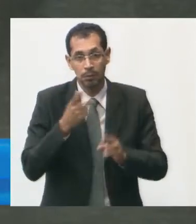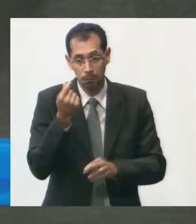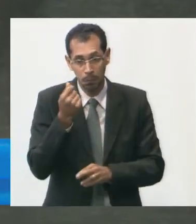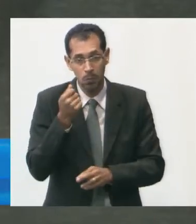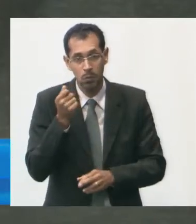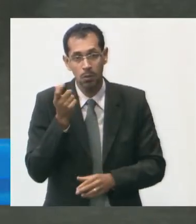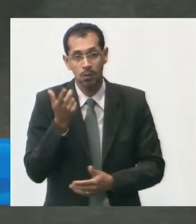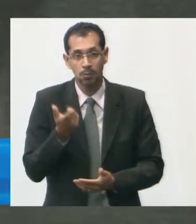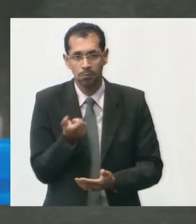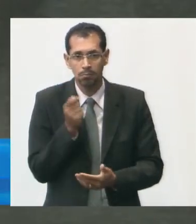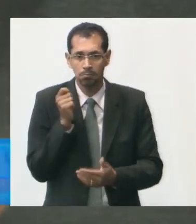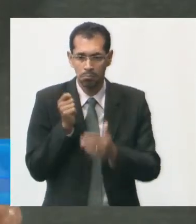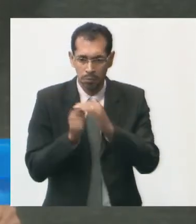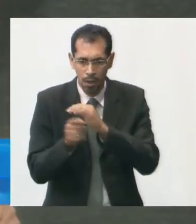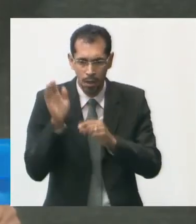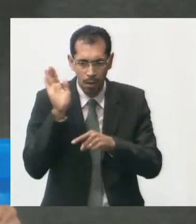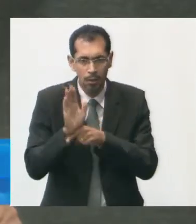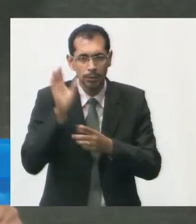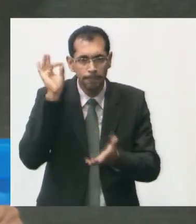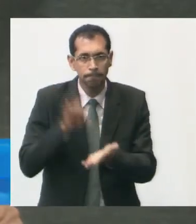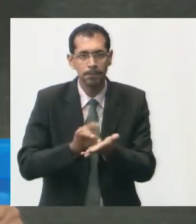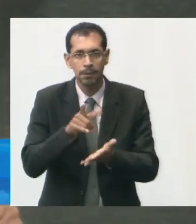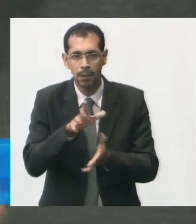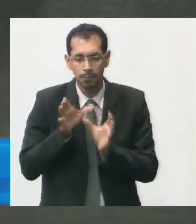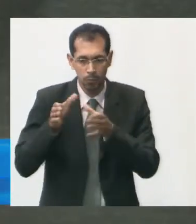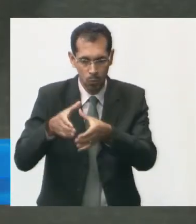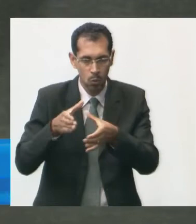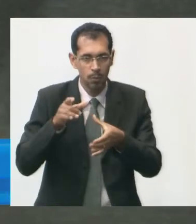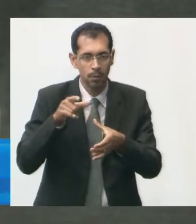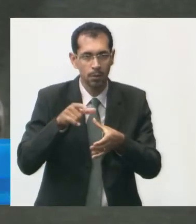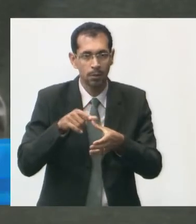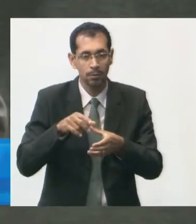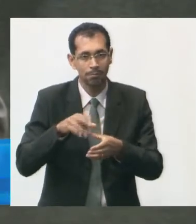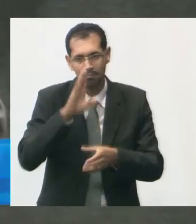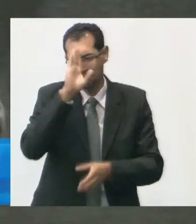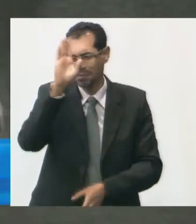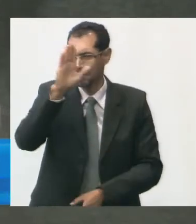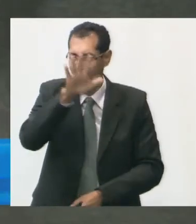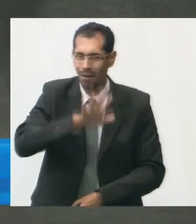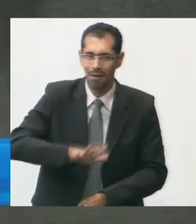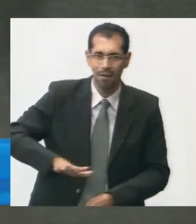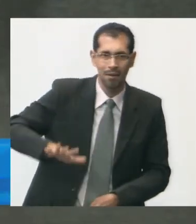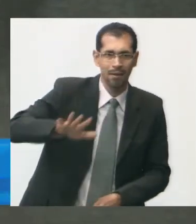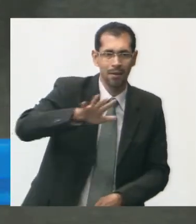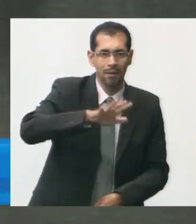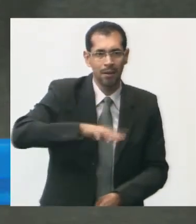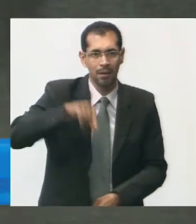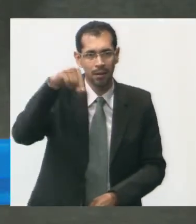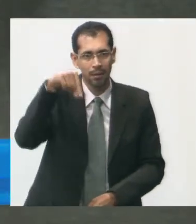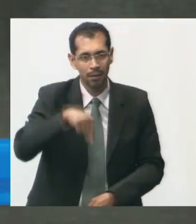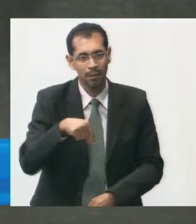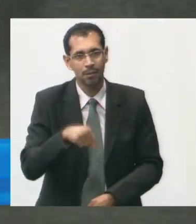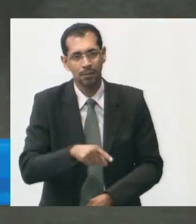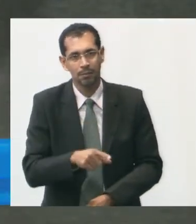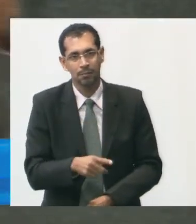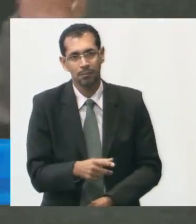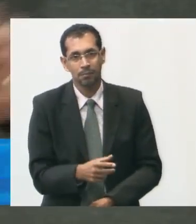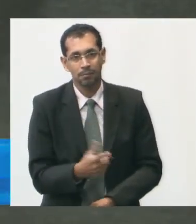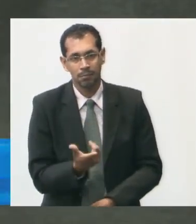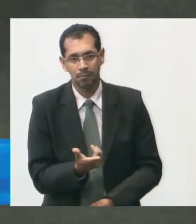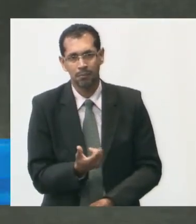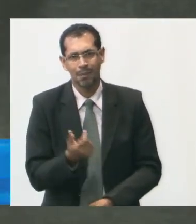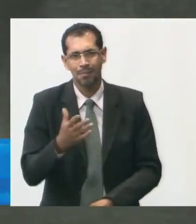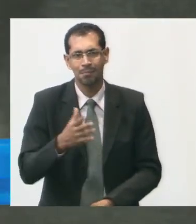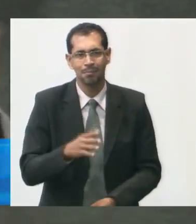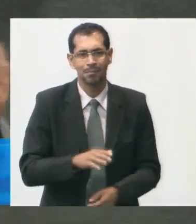em especial a nossa região, que é uma região onde nós temos uma necessidade muito grande, ali, bairro São